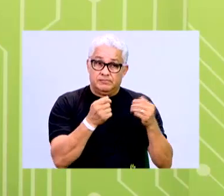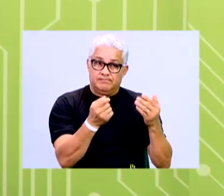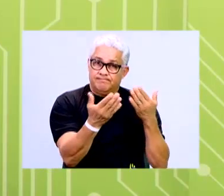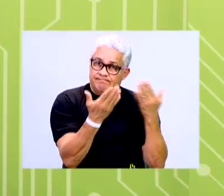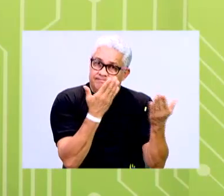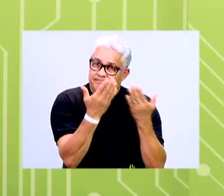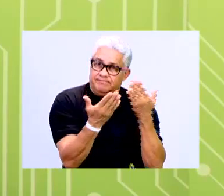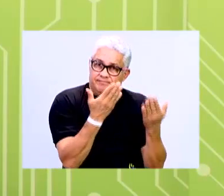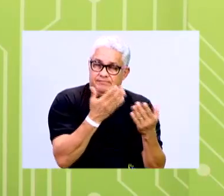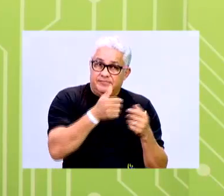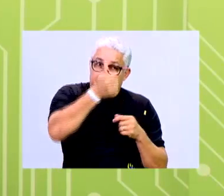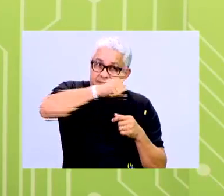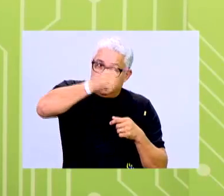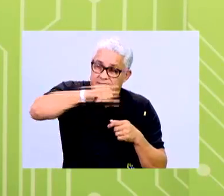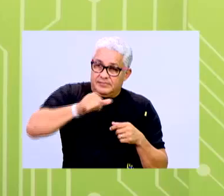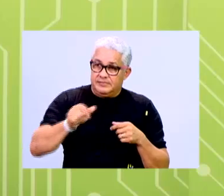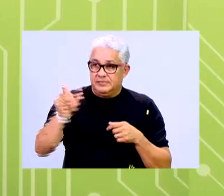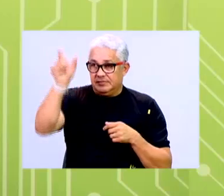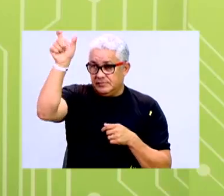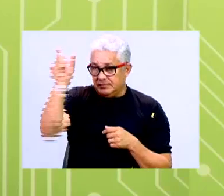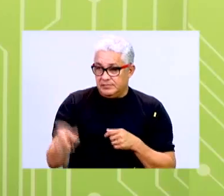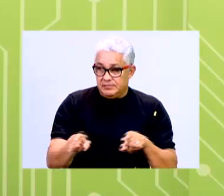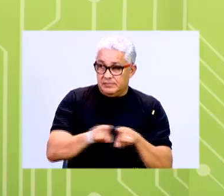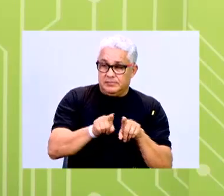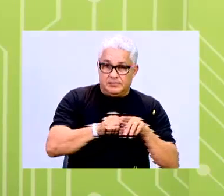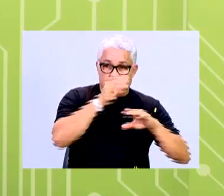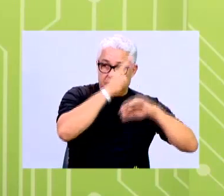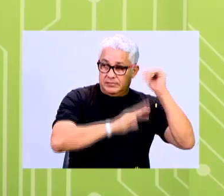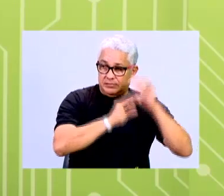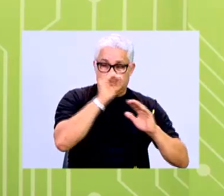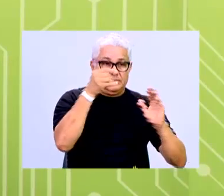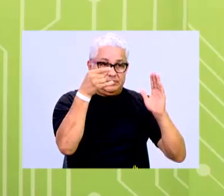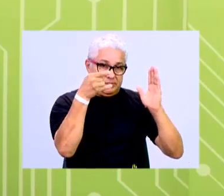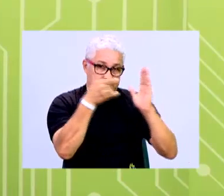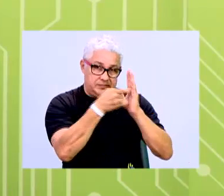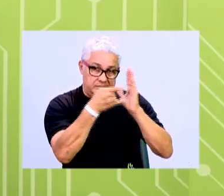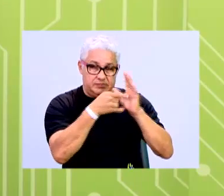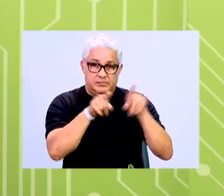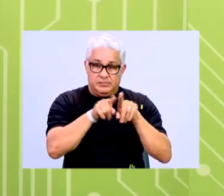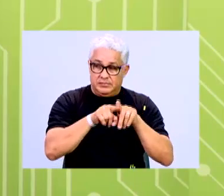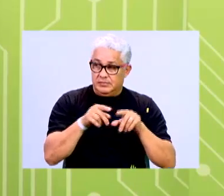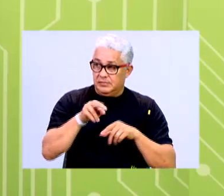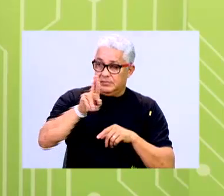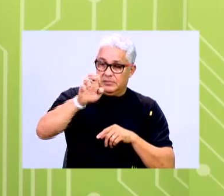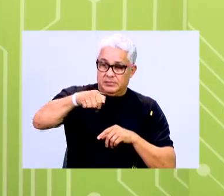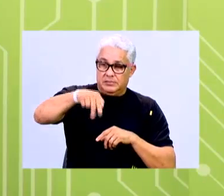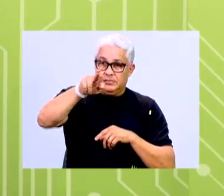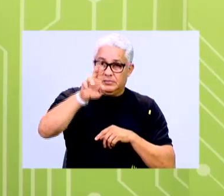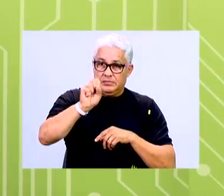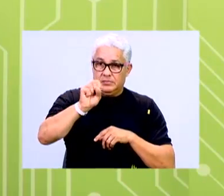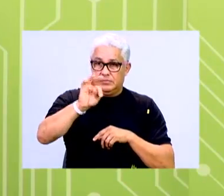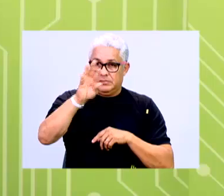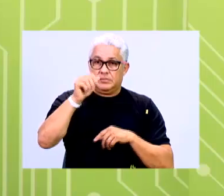avaliado entre usuário e desenvolvedor para que o requisito seja considerado como aceito.